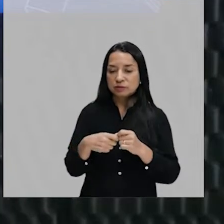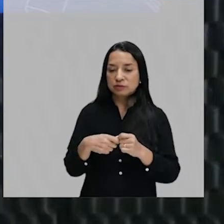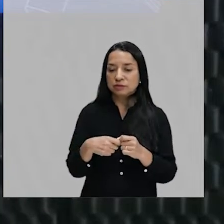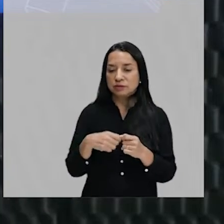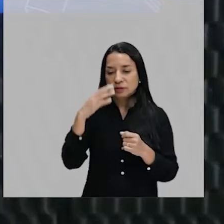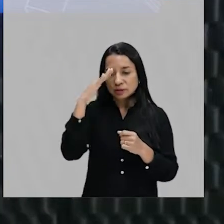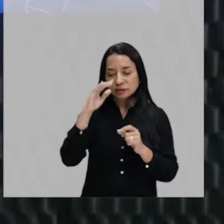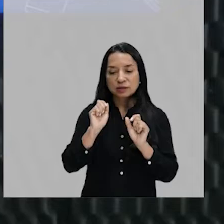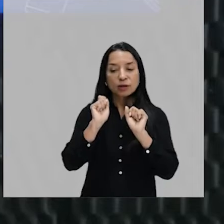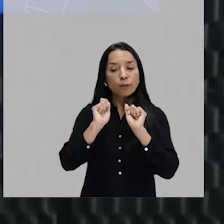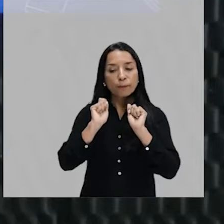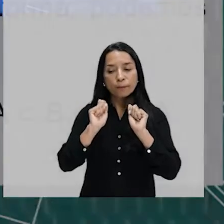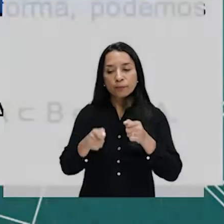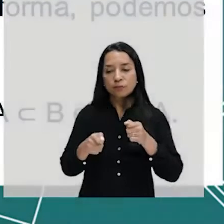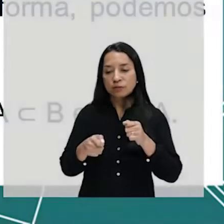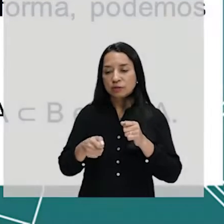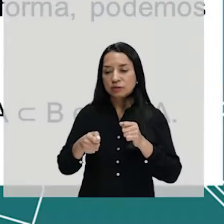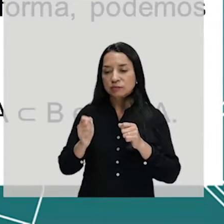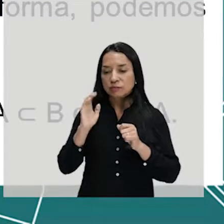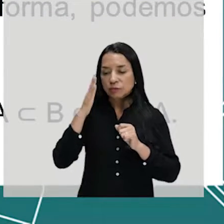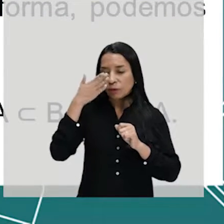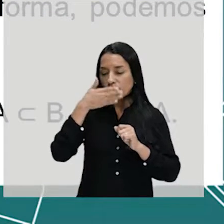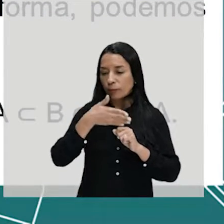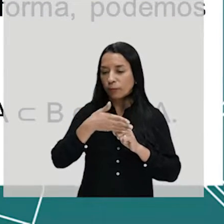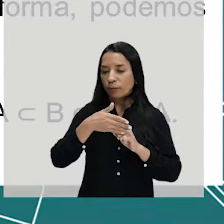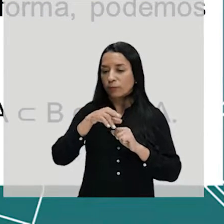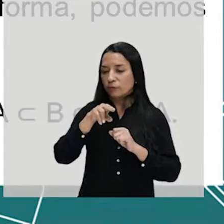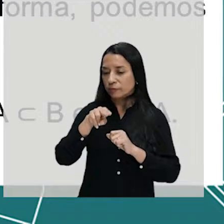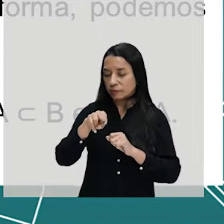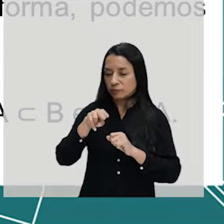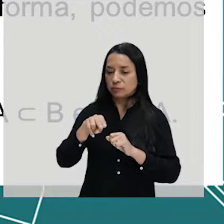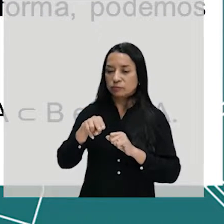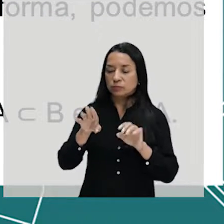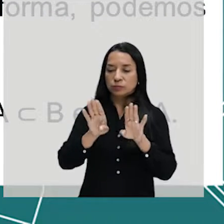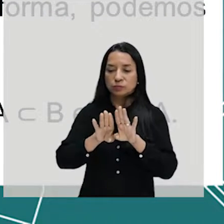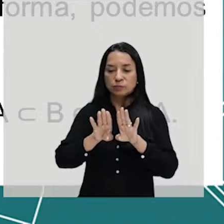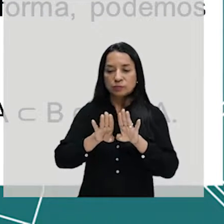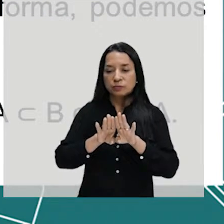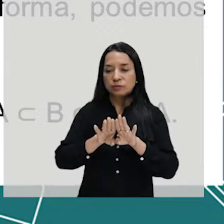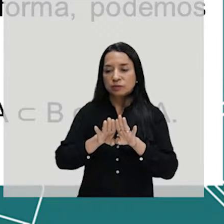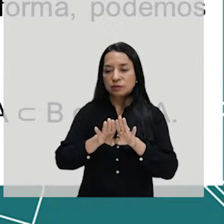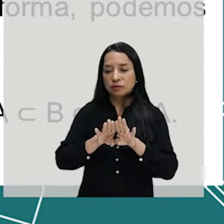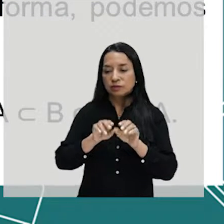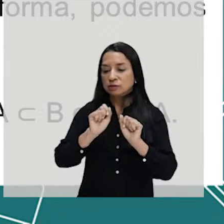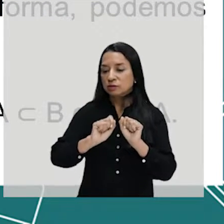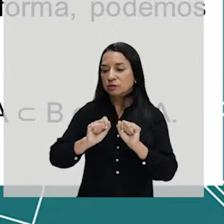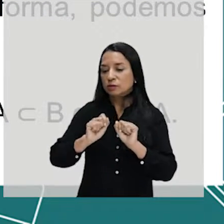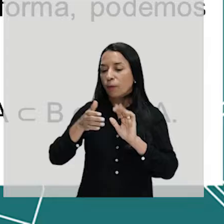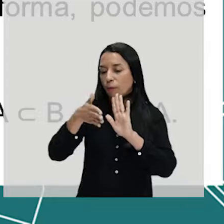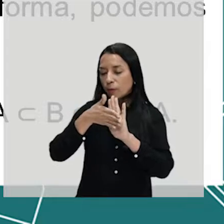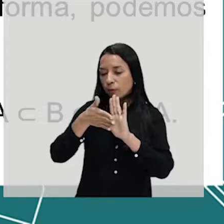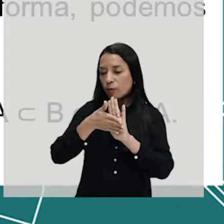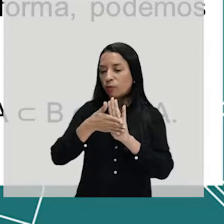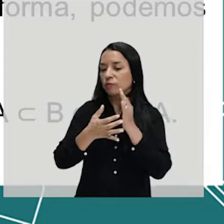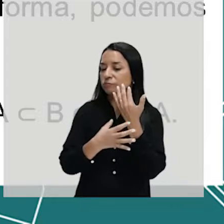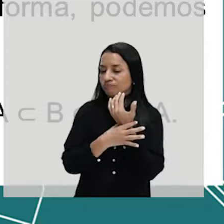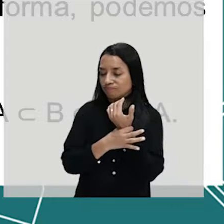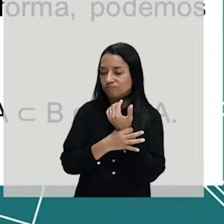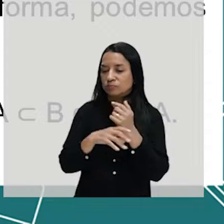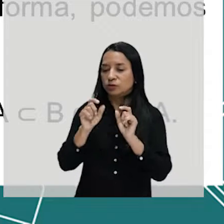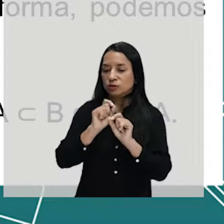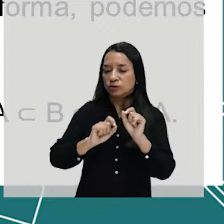entenda que é possível de Se provar nessa igualdade e para que se prove né Para que se Garanta